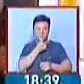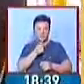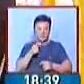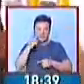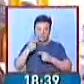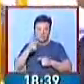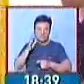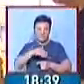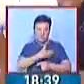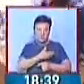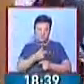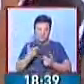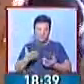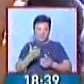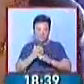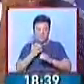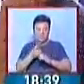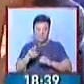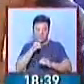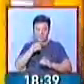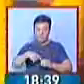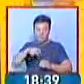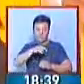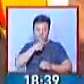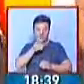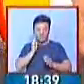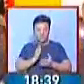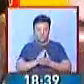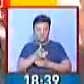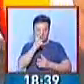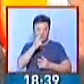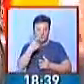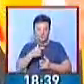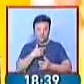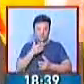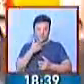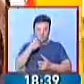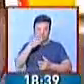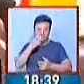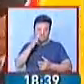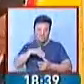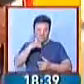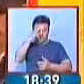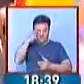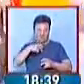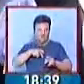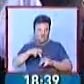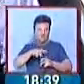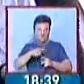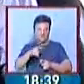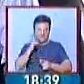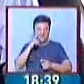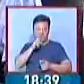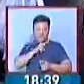viagem. Nesta altura, os autocarros que andam por Faro já estão acessíveis a pessoas com mobilidade reduzida, têm anúncios sonoros de